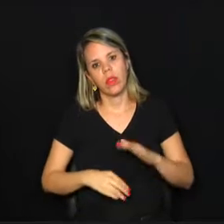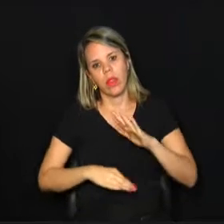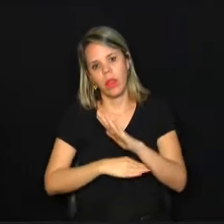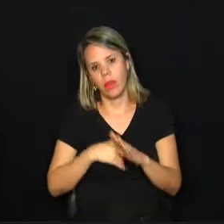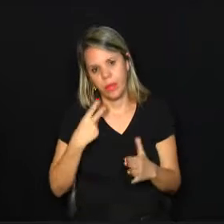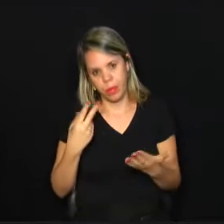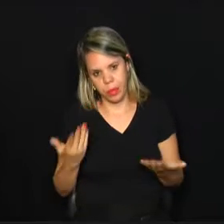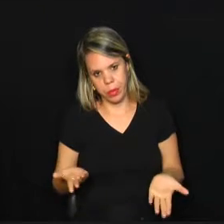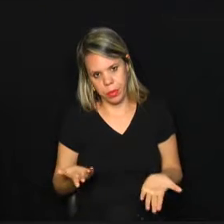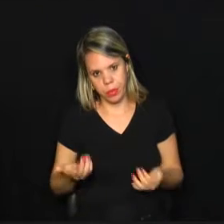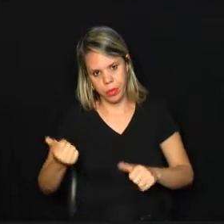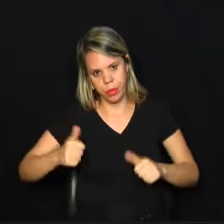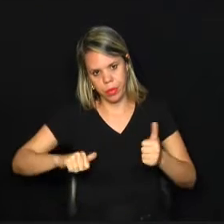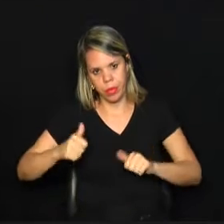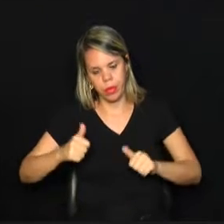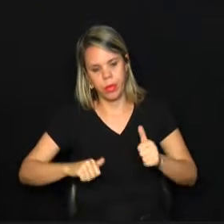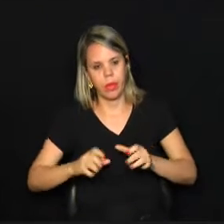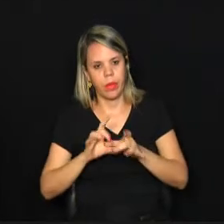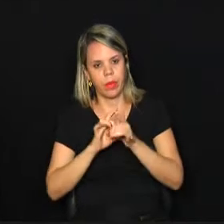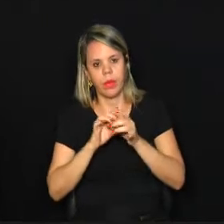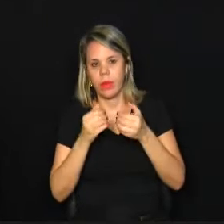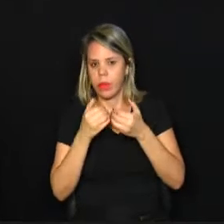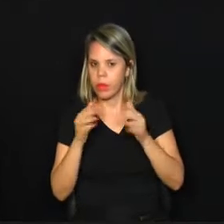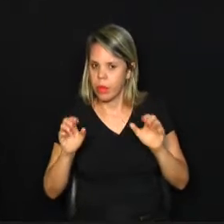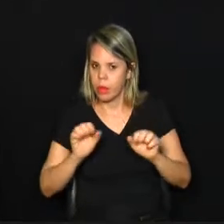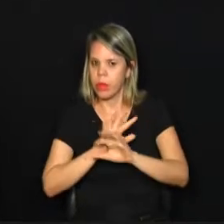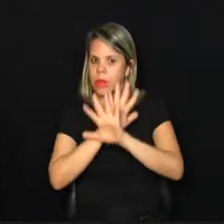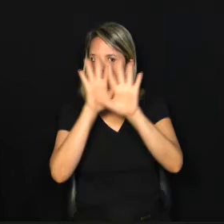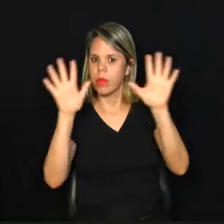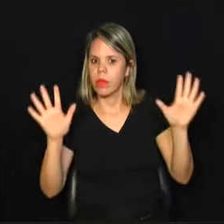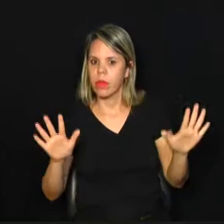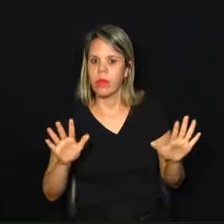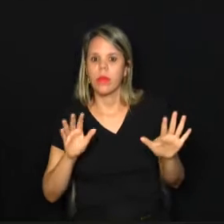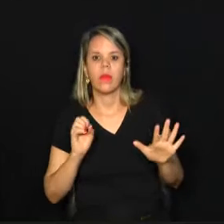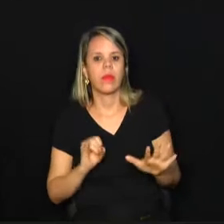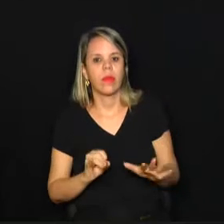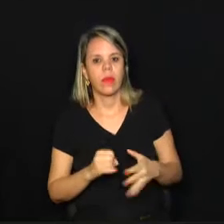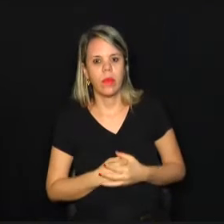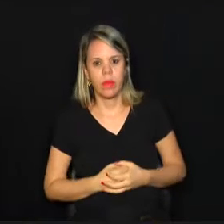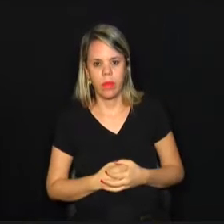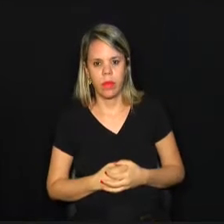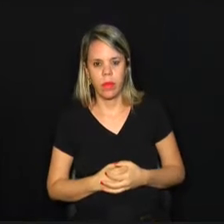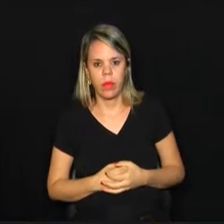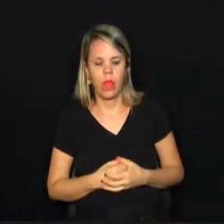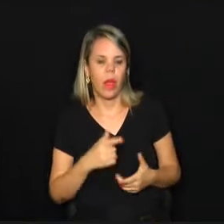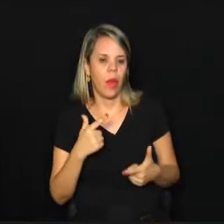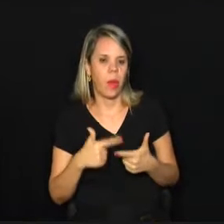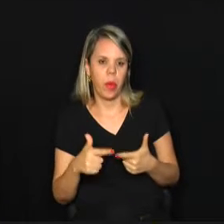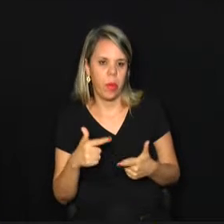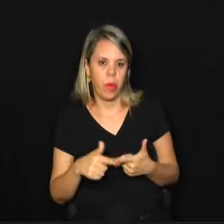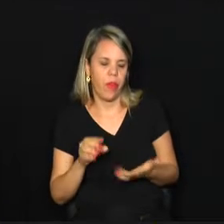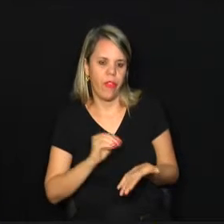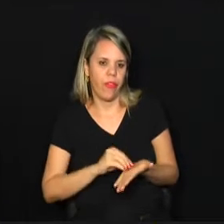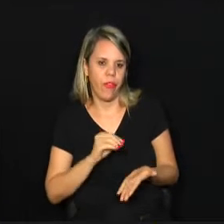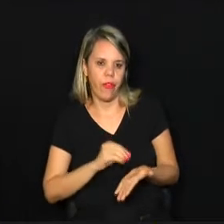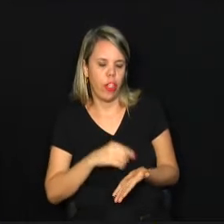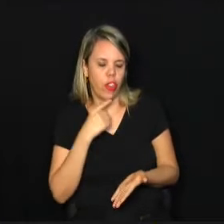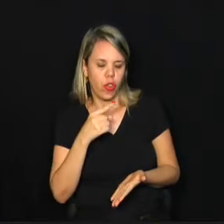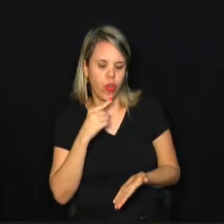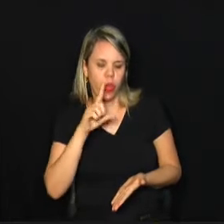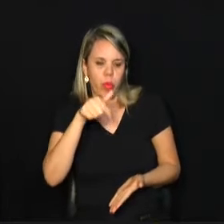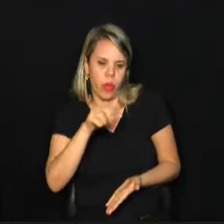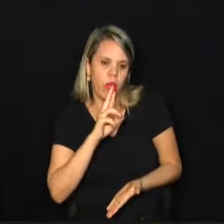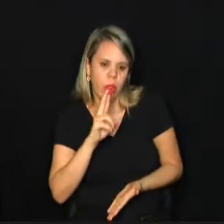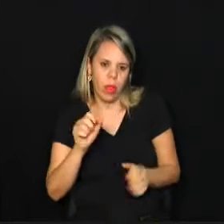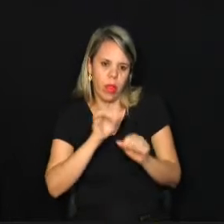Vereadores. Então, quero deixar claro que se há alguma falta nesse sentido, isso será sanado